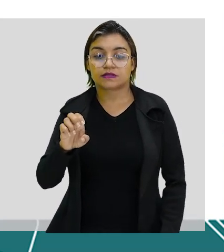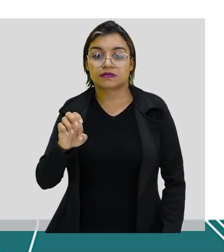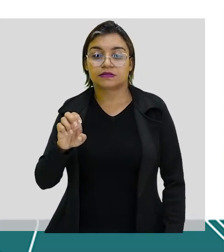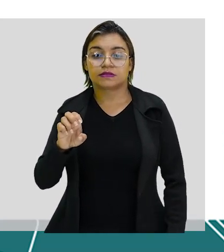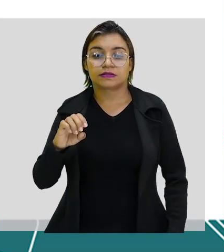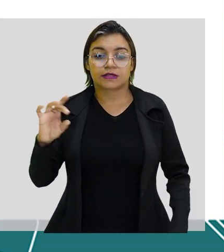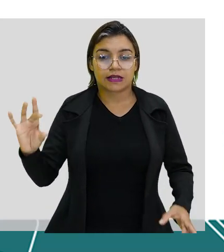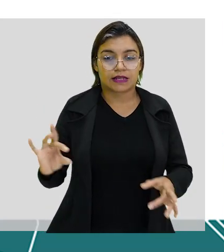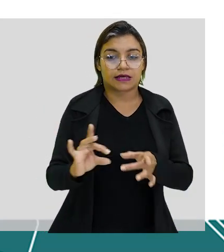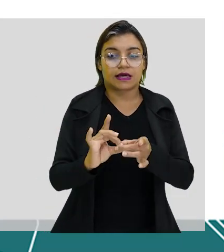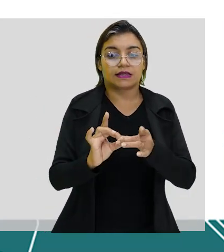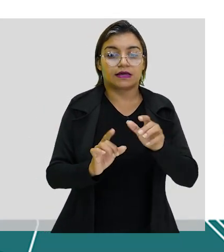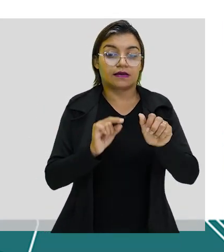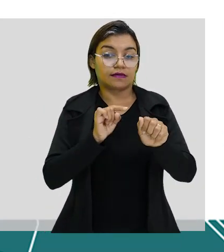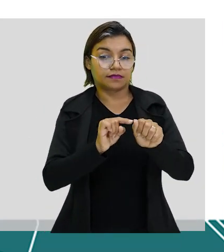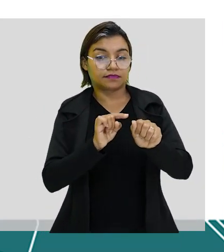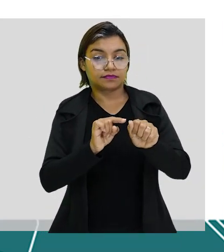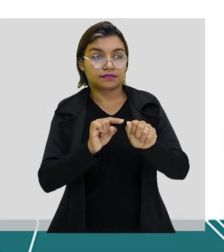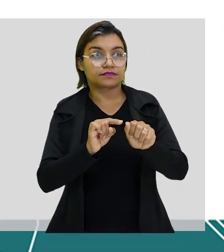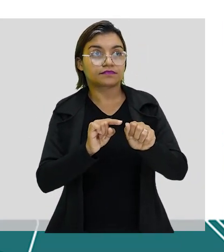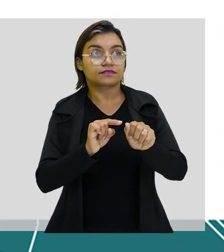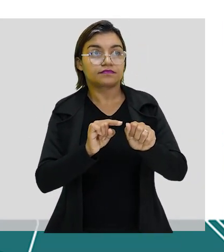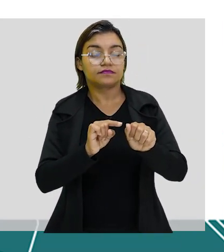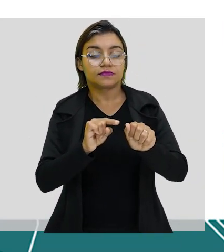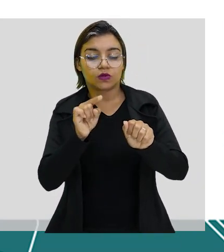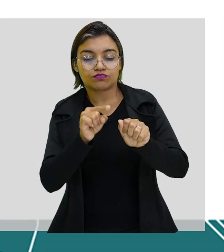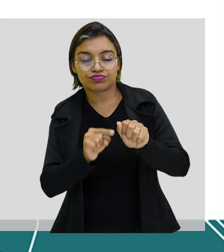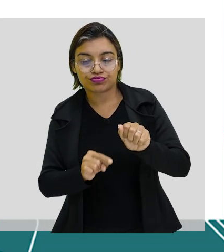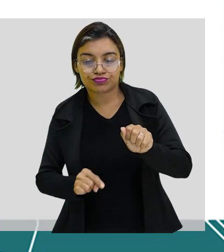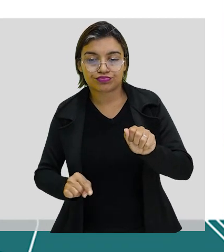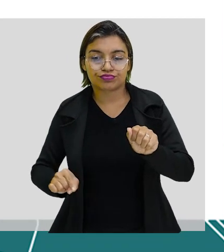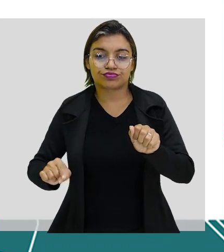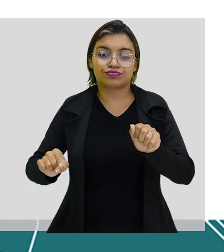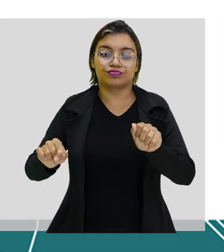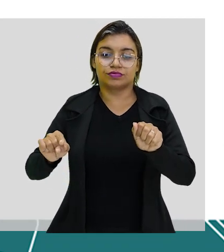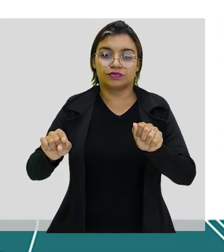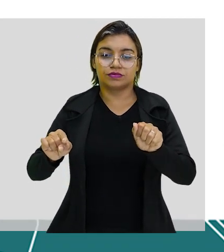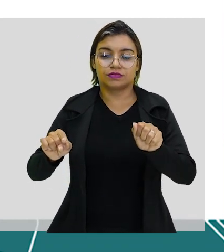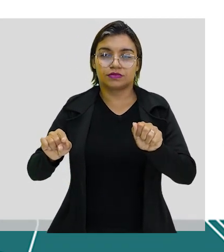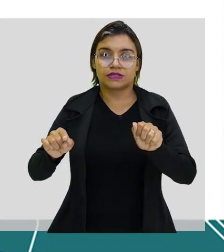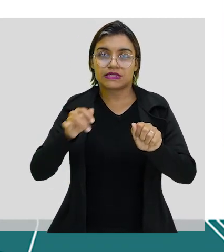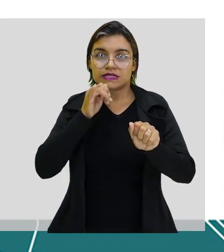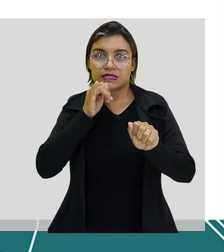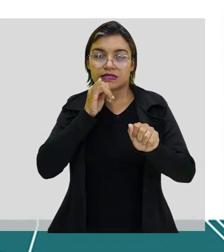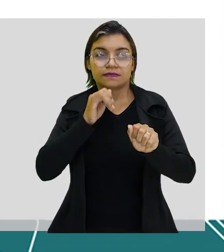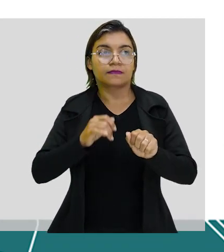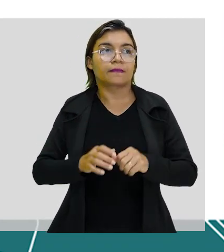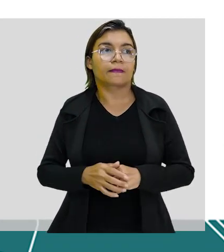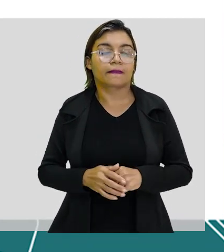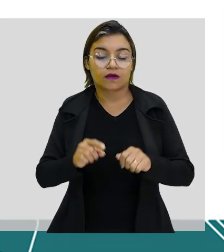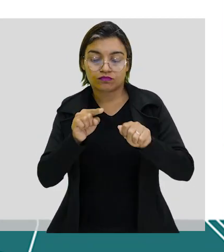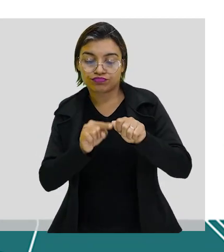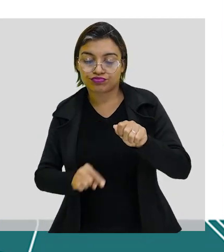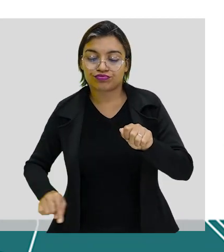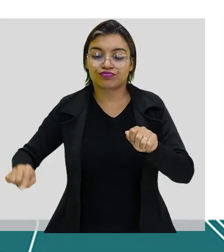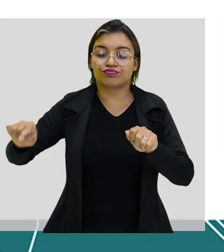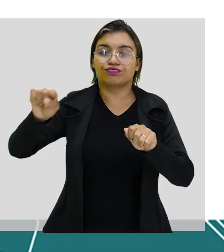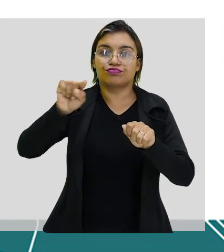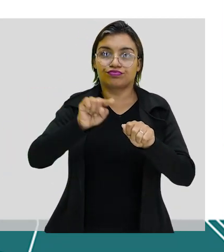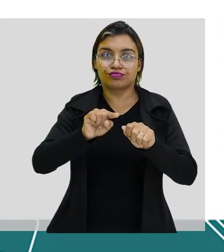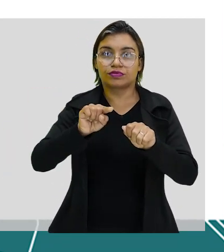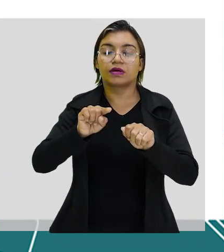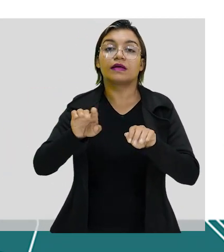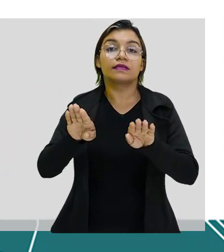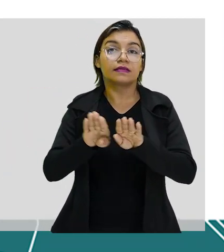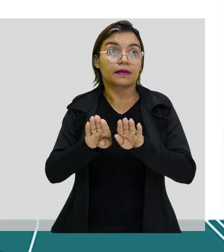A, certo? Então ele vai percorrer um sentido, a corrente elétrica. Esse sentido vai